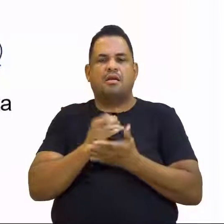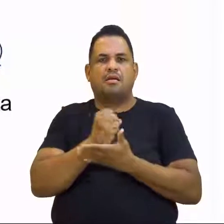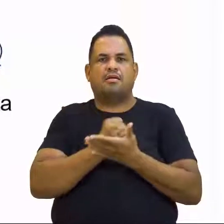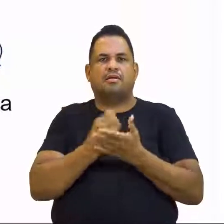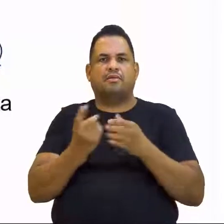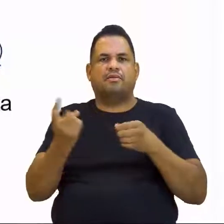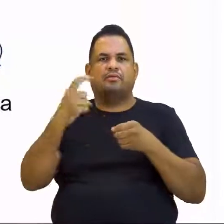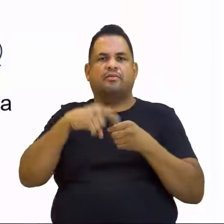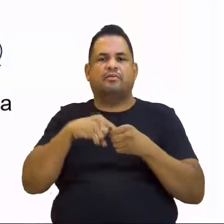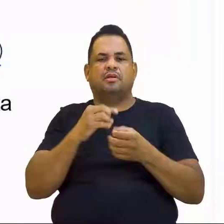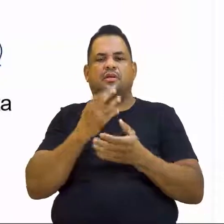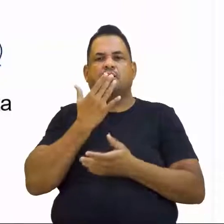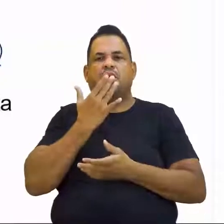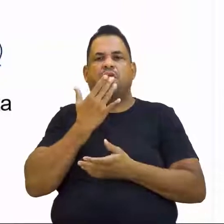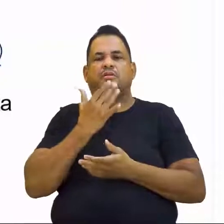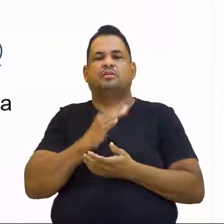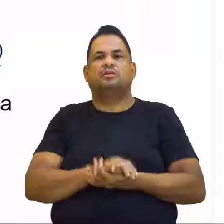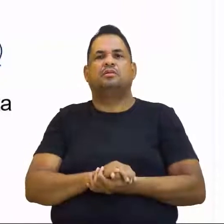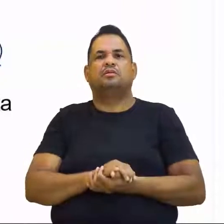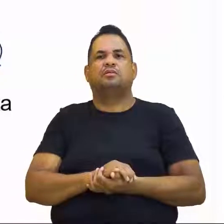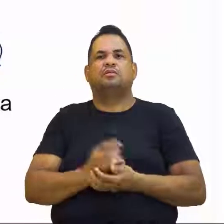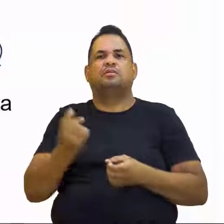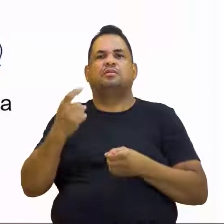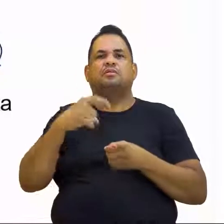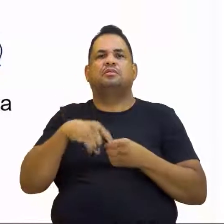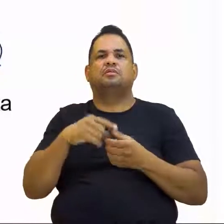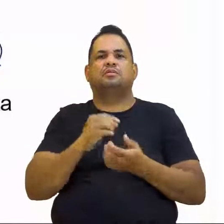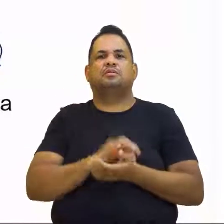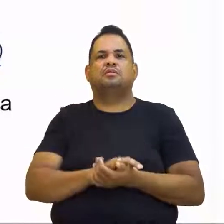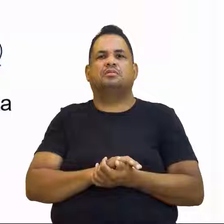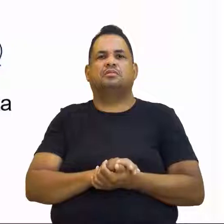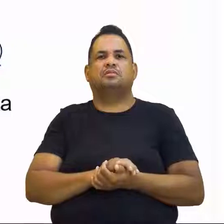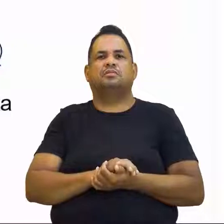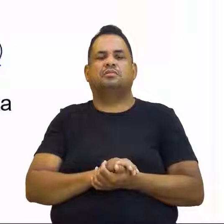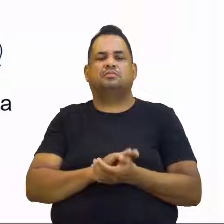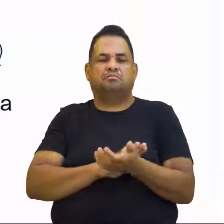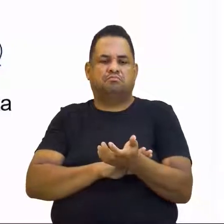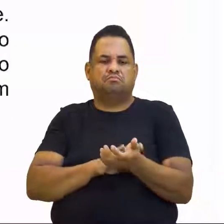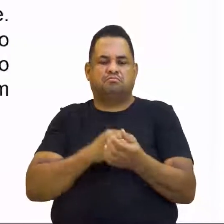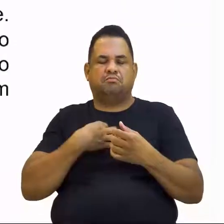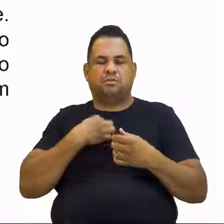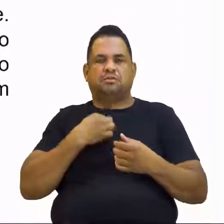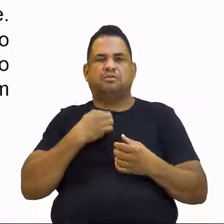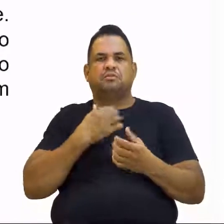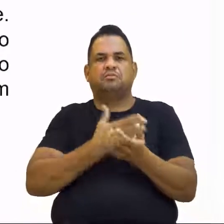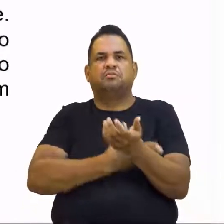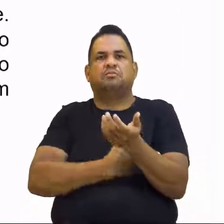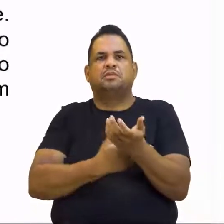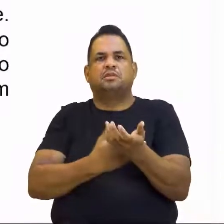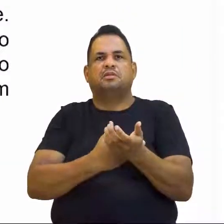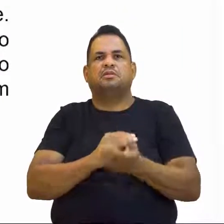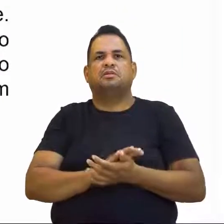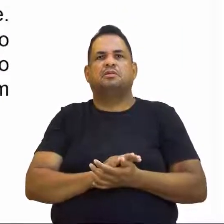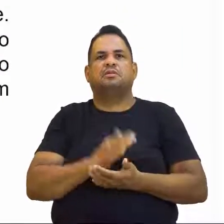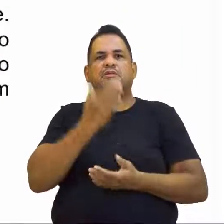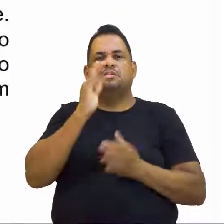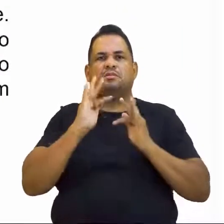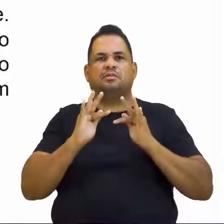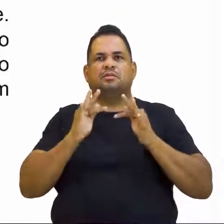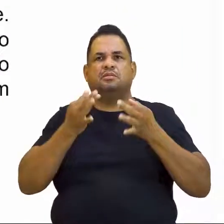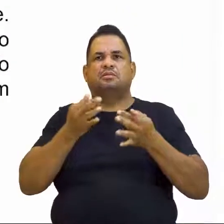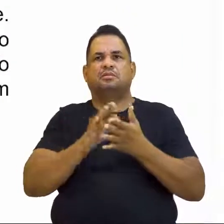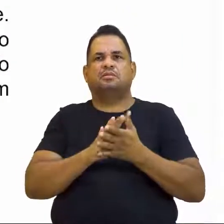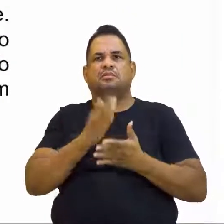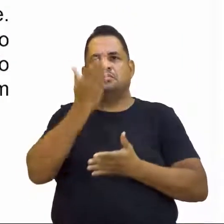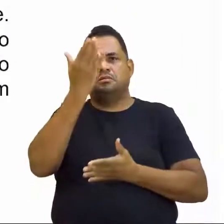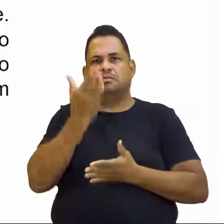a coloração anterior, voltando a ser o pano, um tecido branco. E aí, só para fechar, a gente tem um